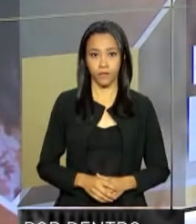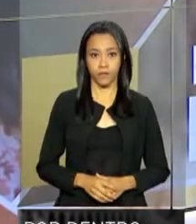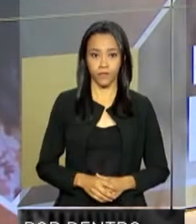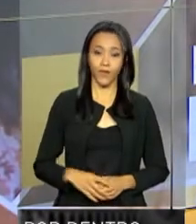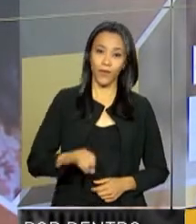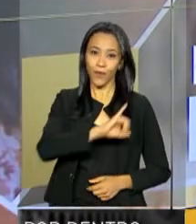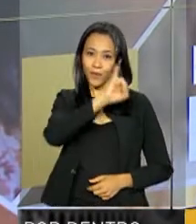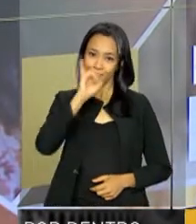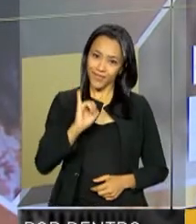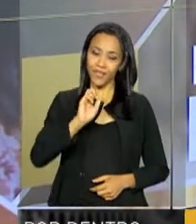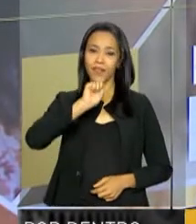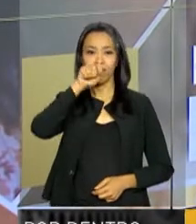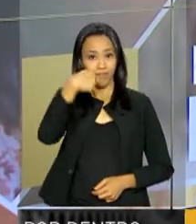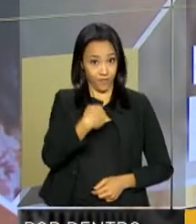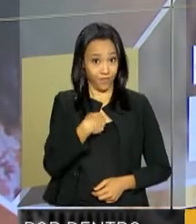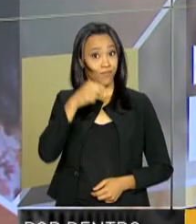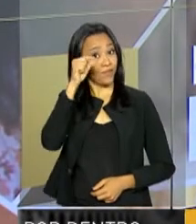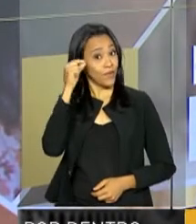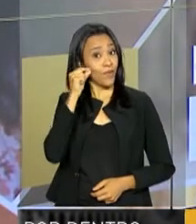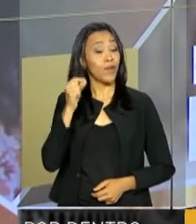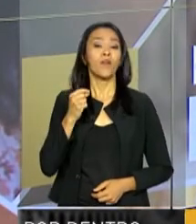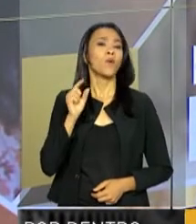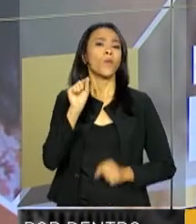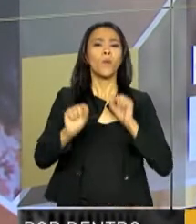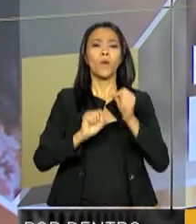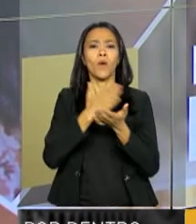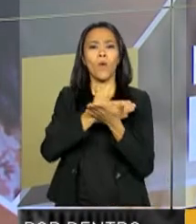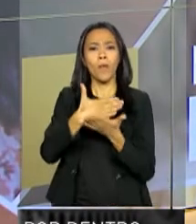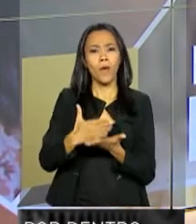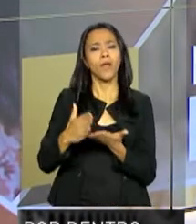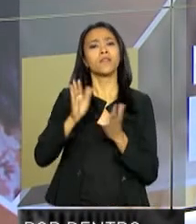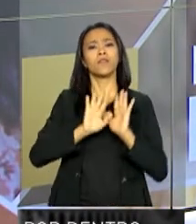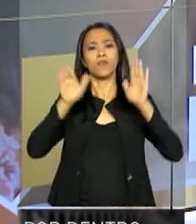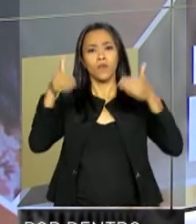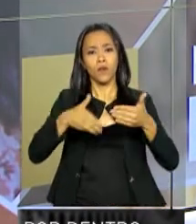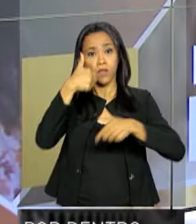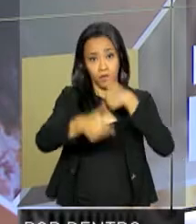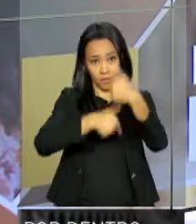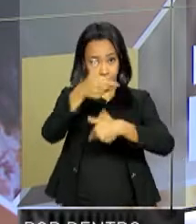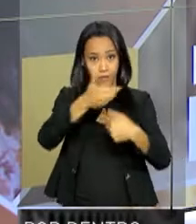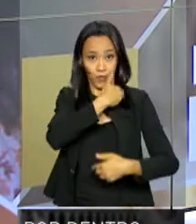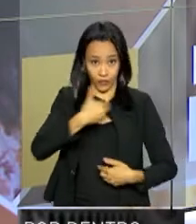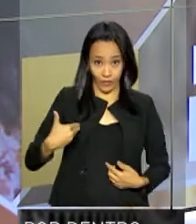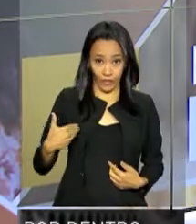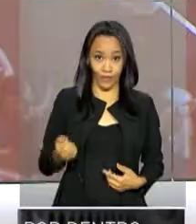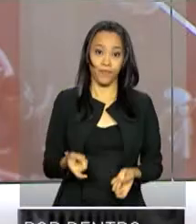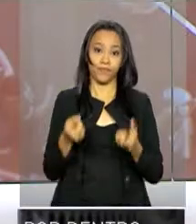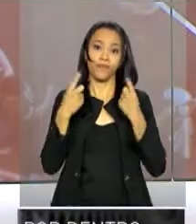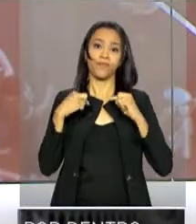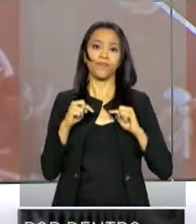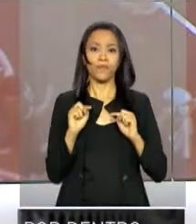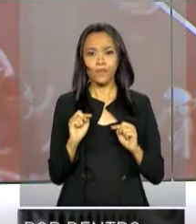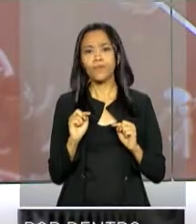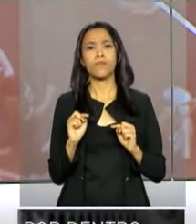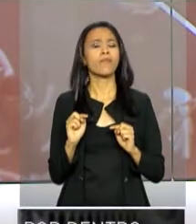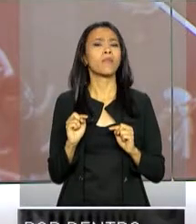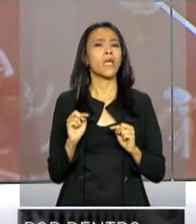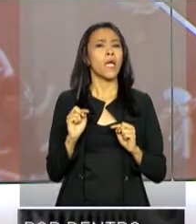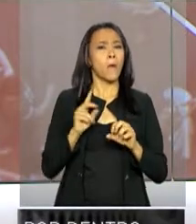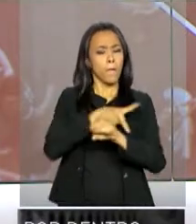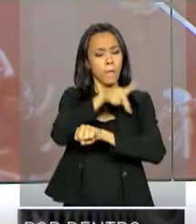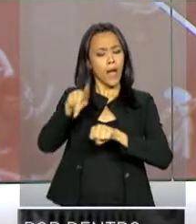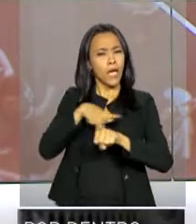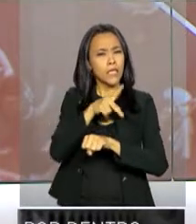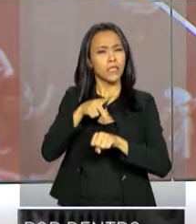olá eu sou renata o filho e começa agora mais um programa por dentro do governo além de ser um